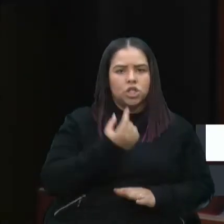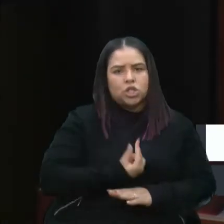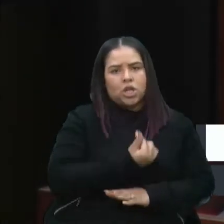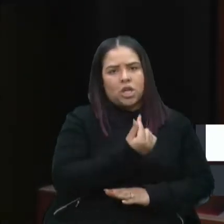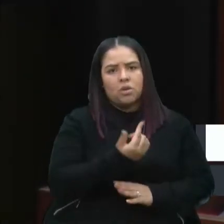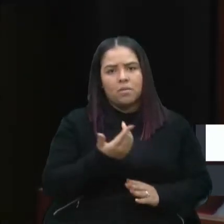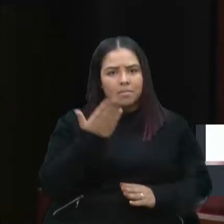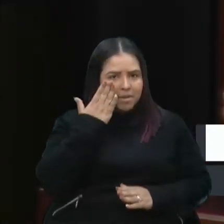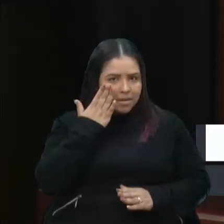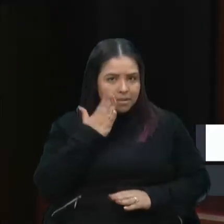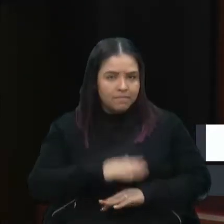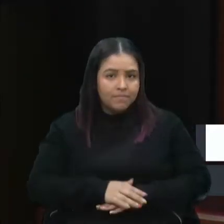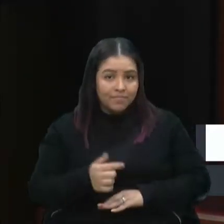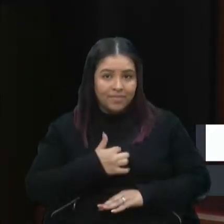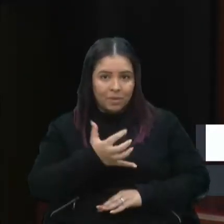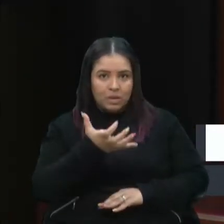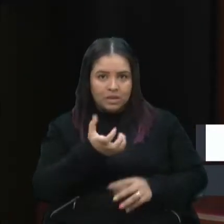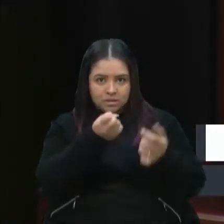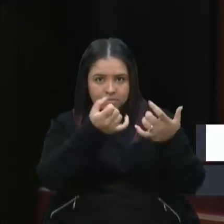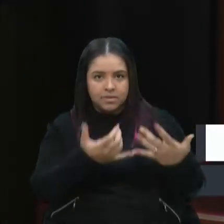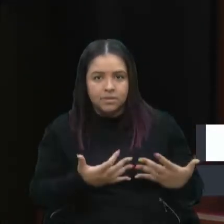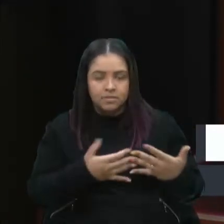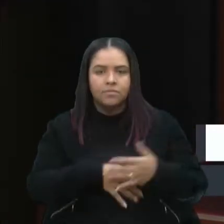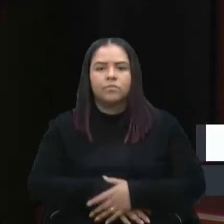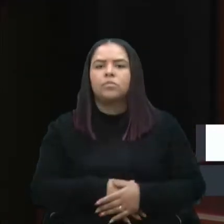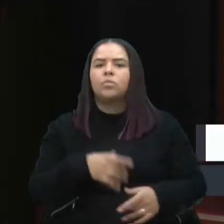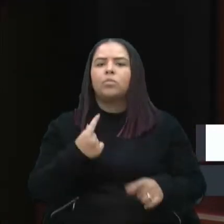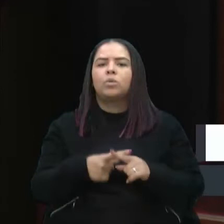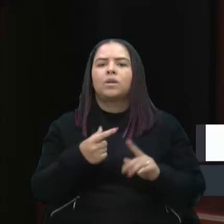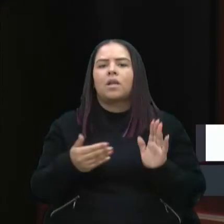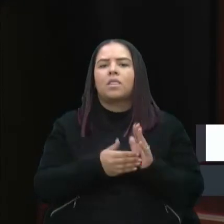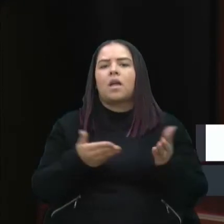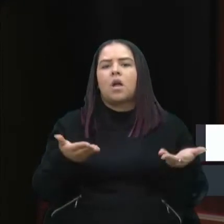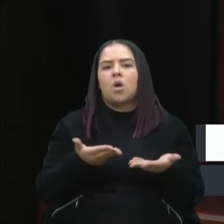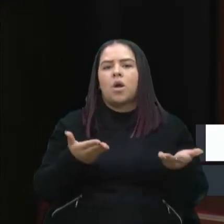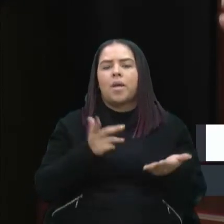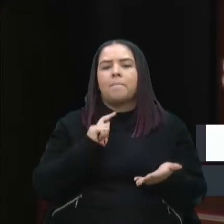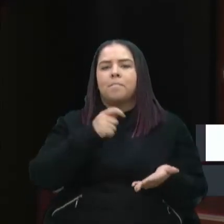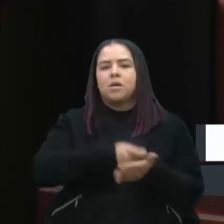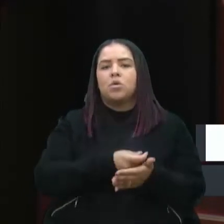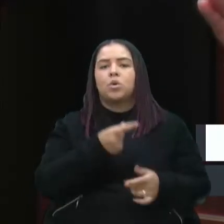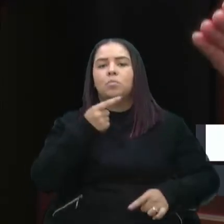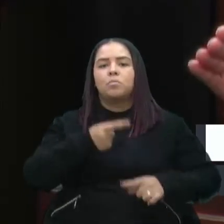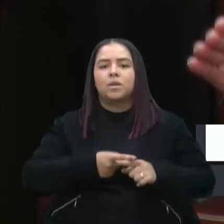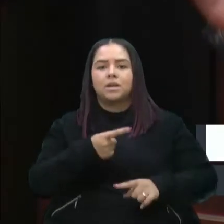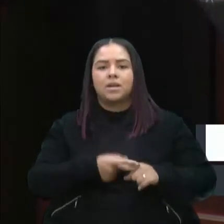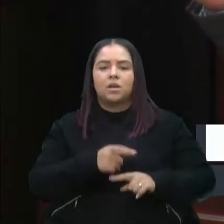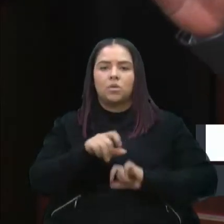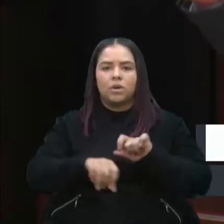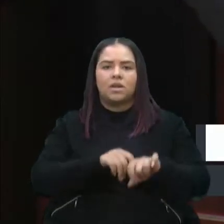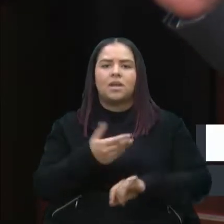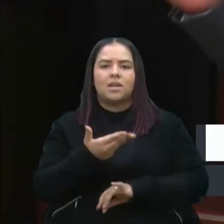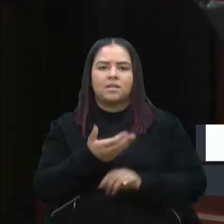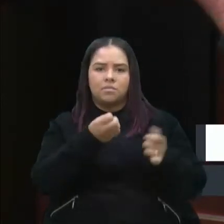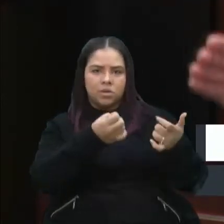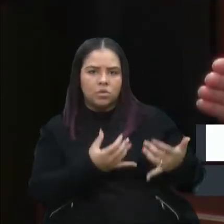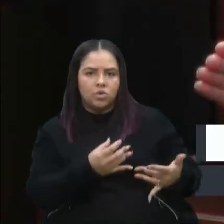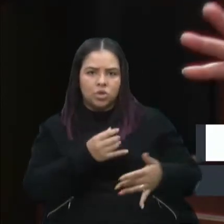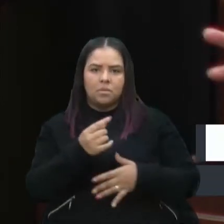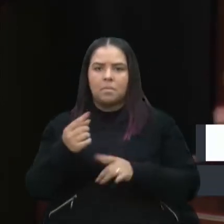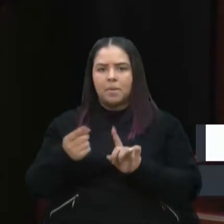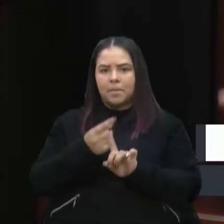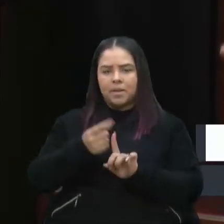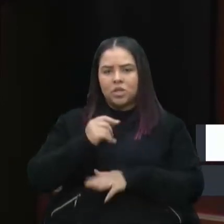Então, eu quero uma explicação. Por que que até agora foi pago e por que que, segundo eles, a partir de 1º de